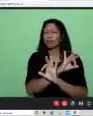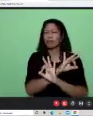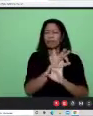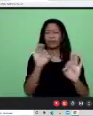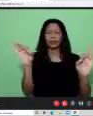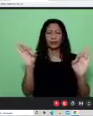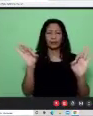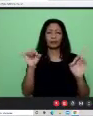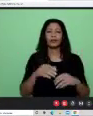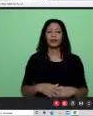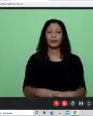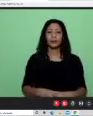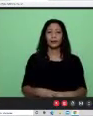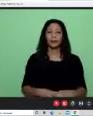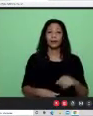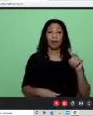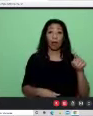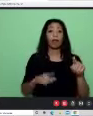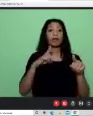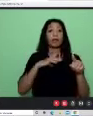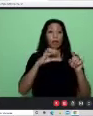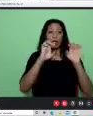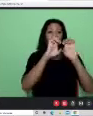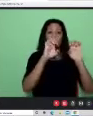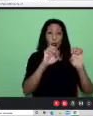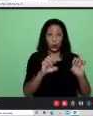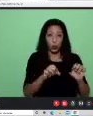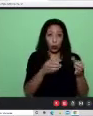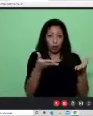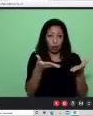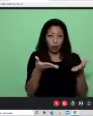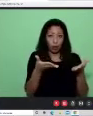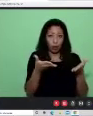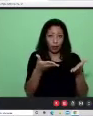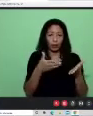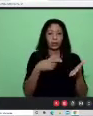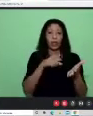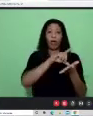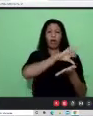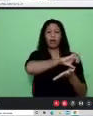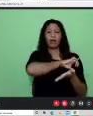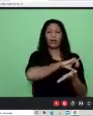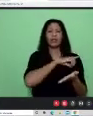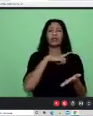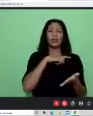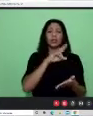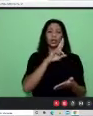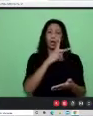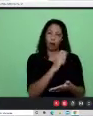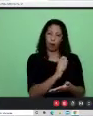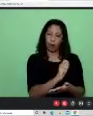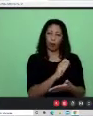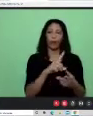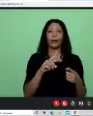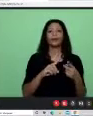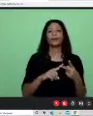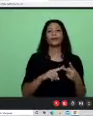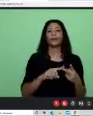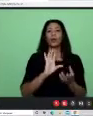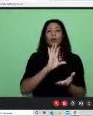que, além da estrutura dele atual, que antes funcionava a antiga UPA, antes funcionava o centro